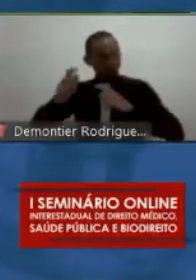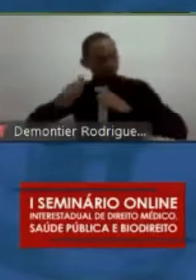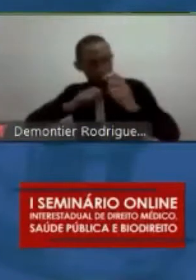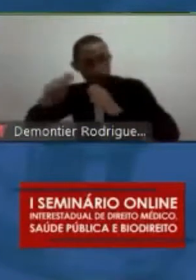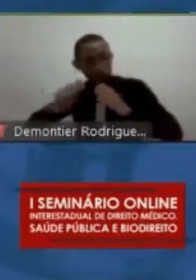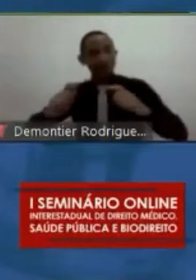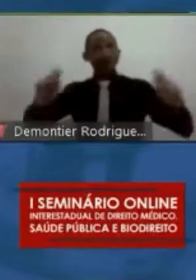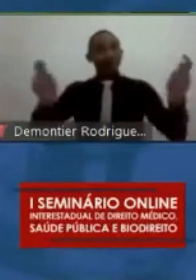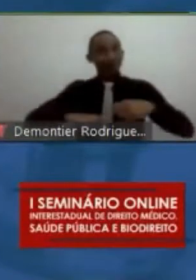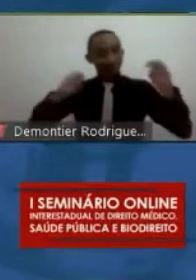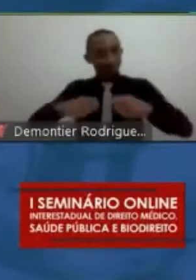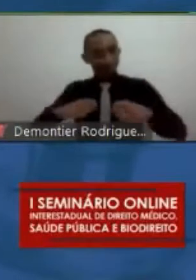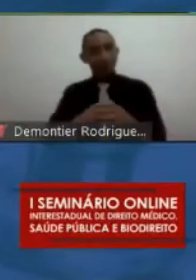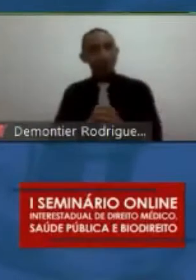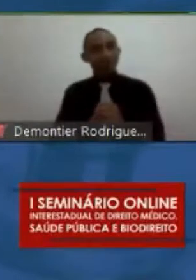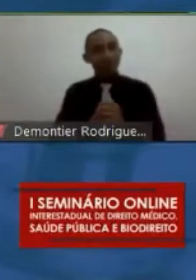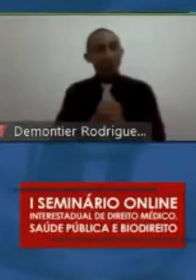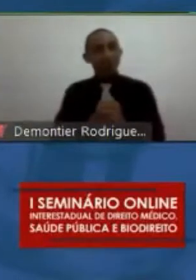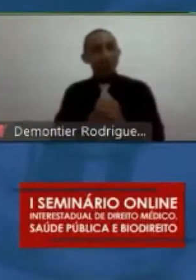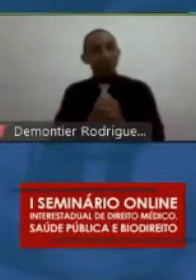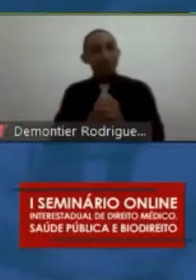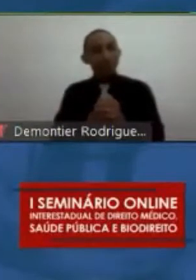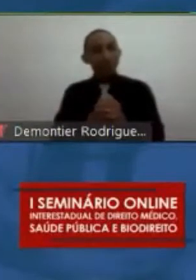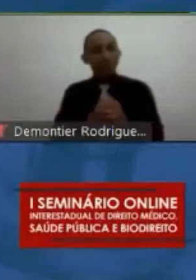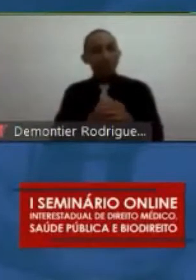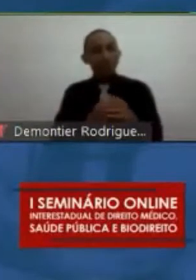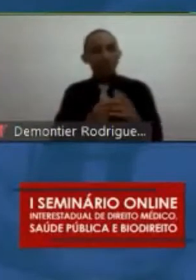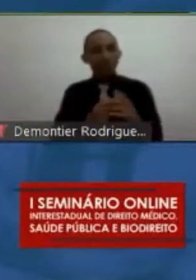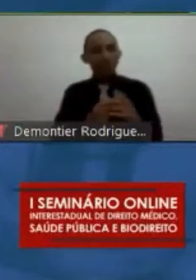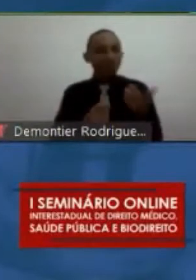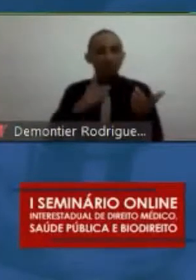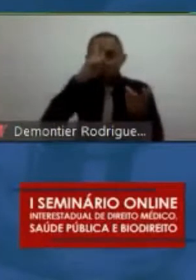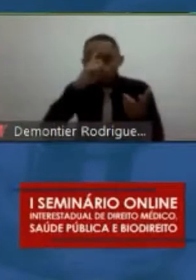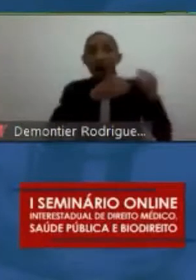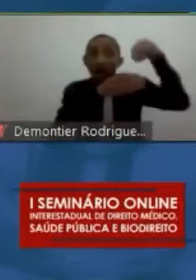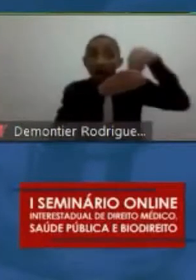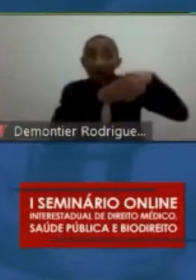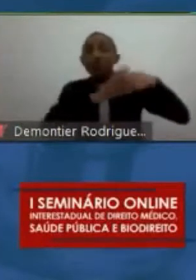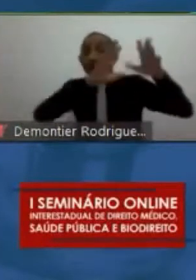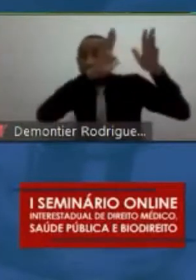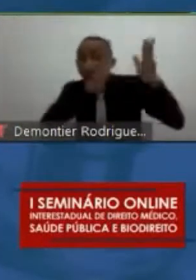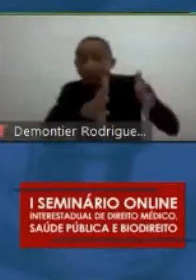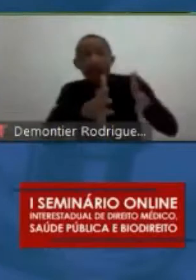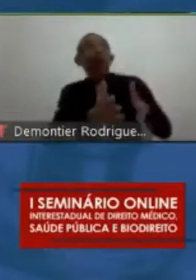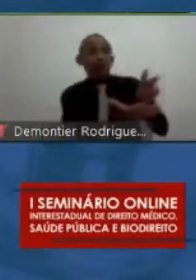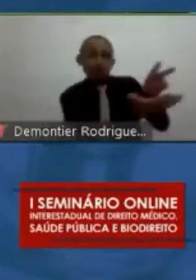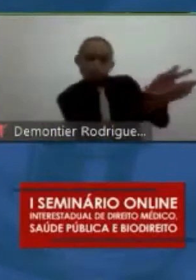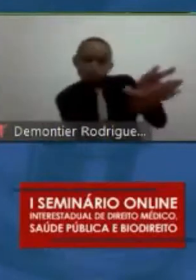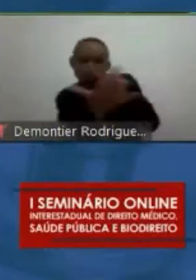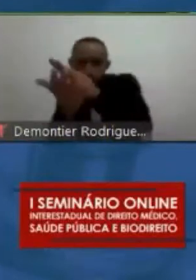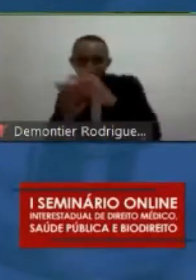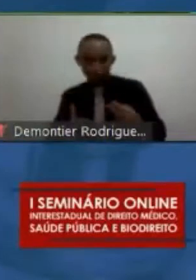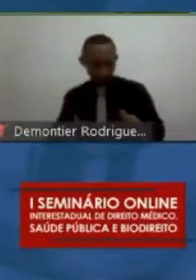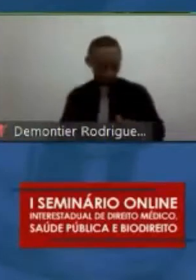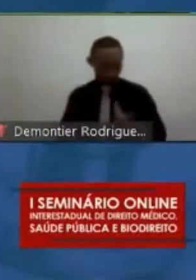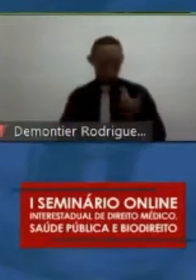é um trabalho mostrando o impacto que hospitais que implementaram tiveram nos melhores resultados dos pacientes em cirurgia cardíaca,